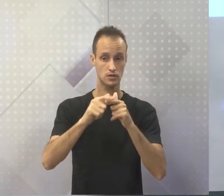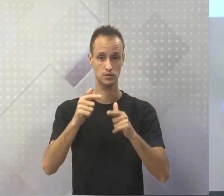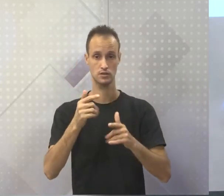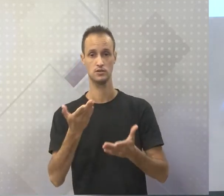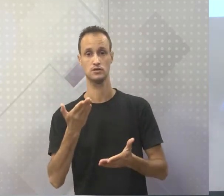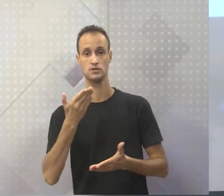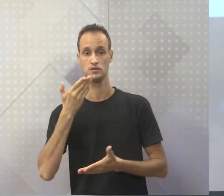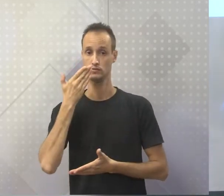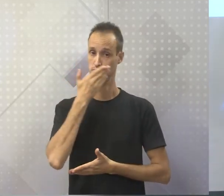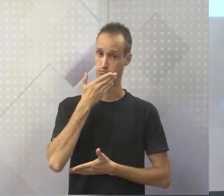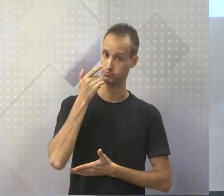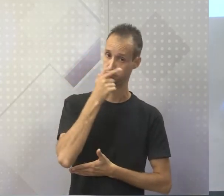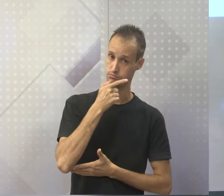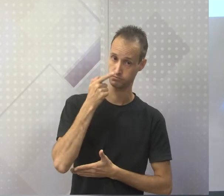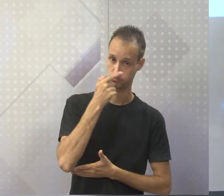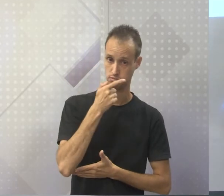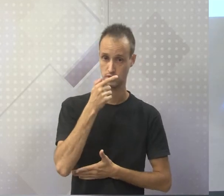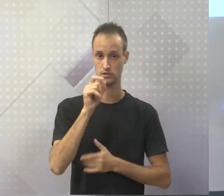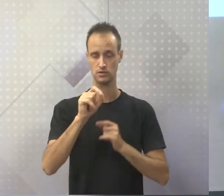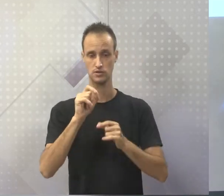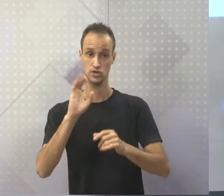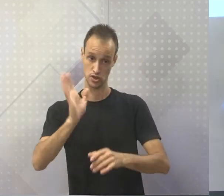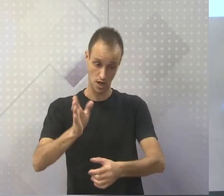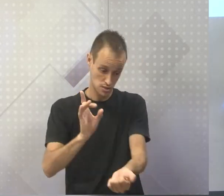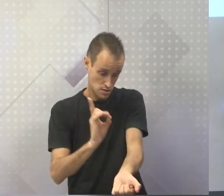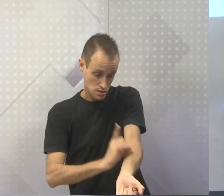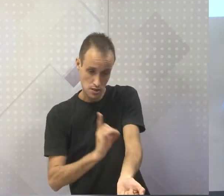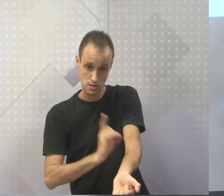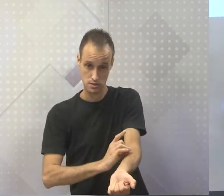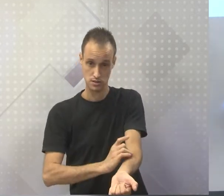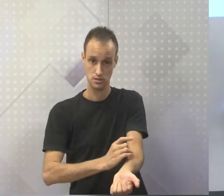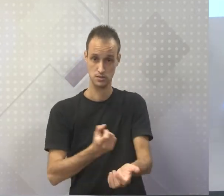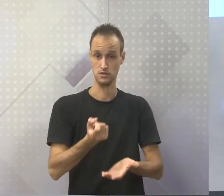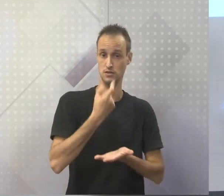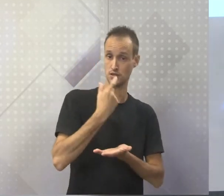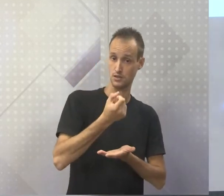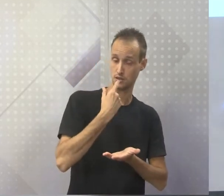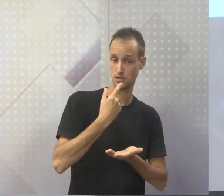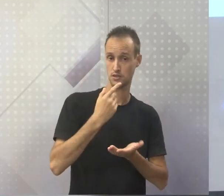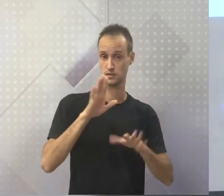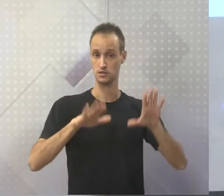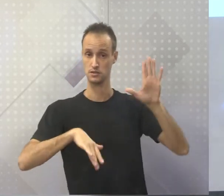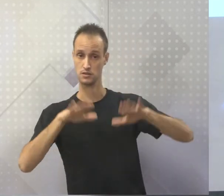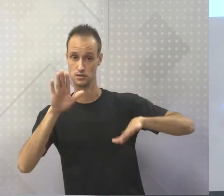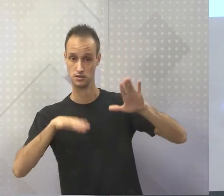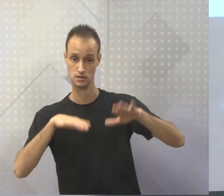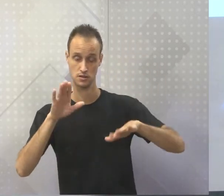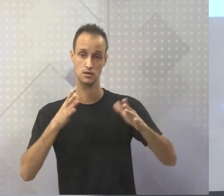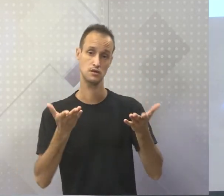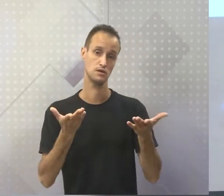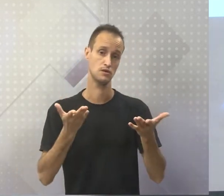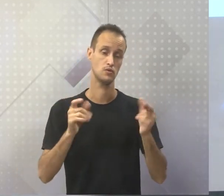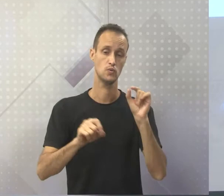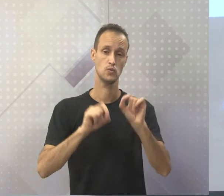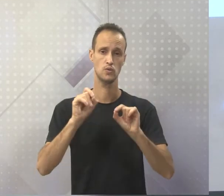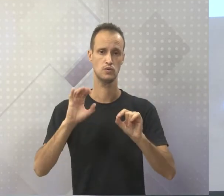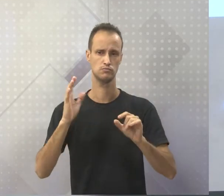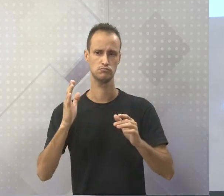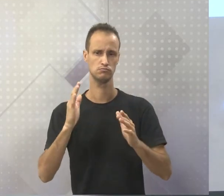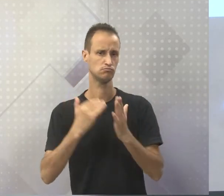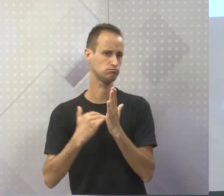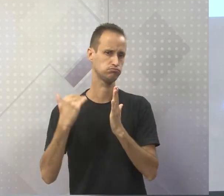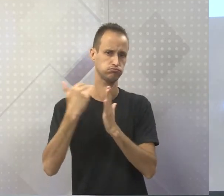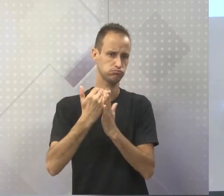hipoglicemia. Se você tiver já diabetes e fizer tratamento, pode ter sido pelo excesso